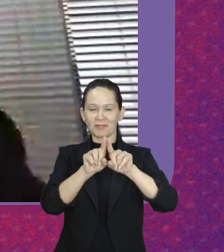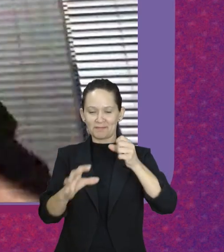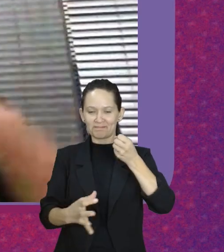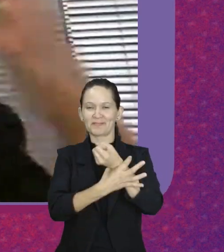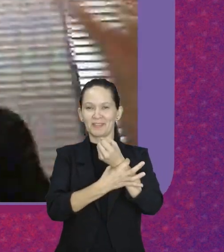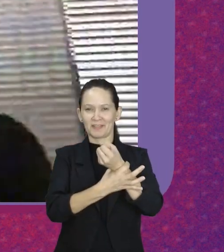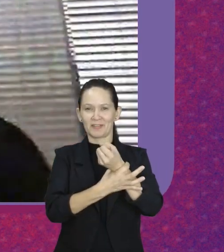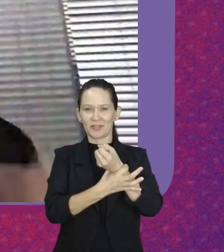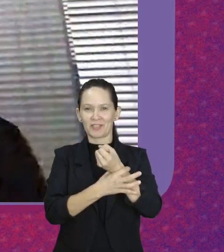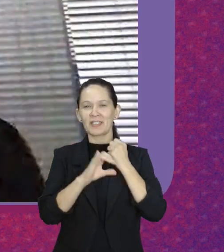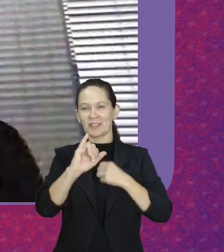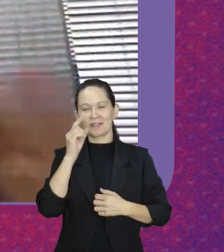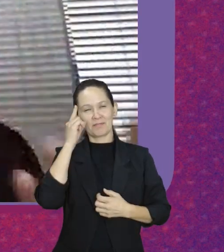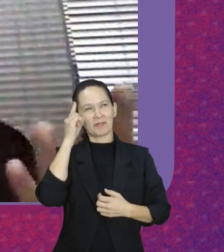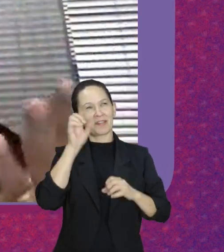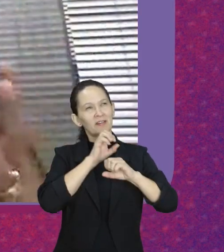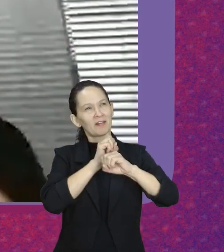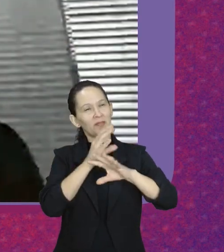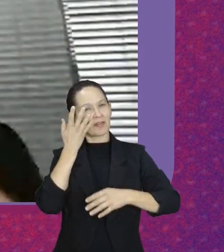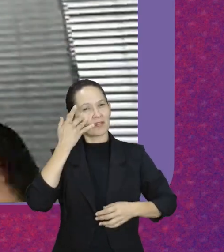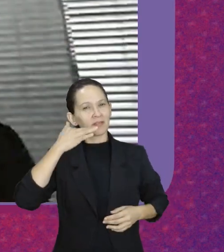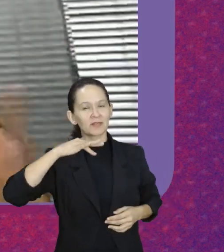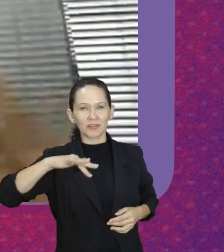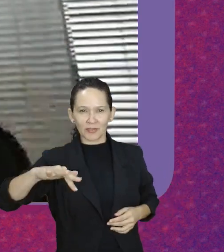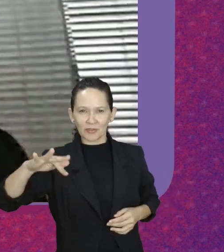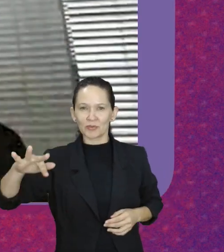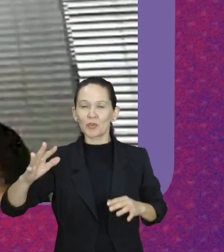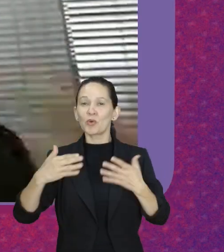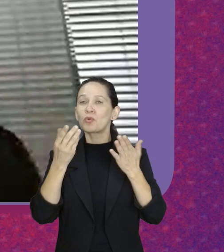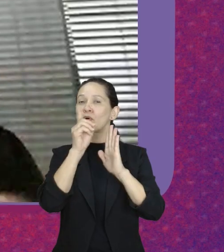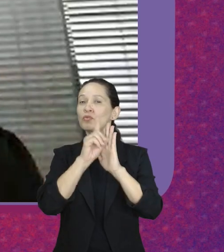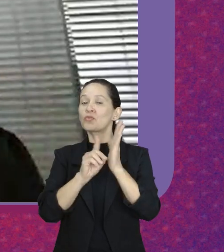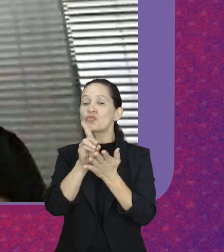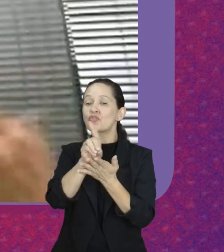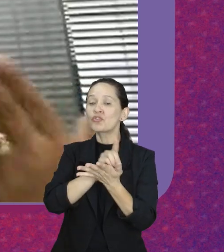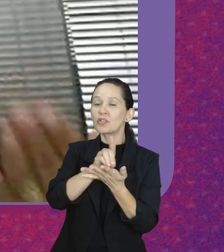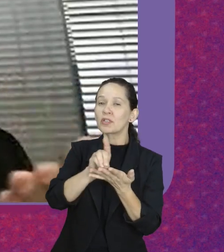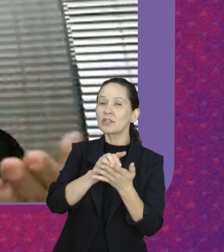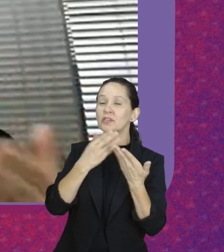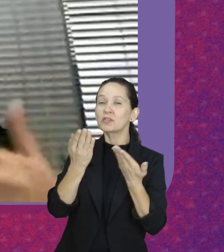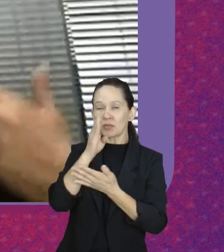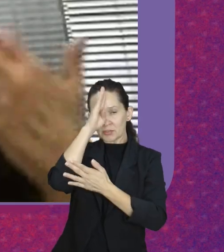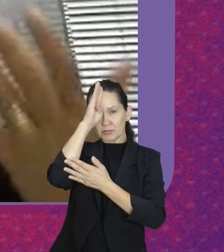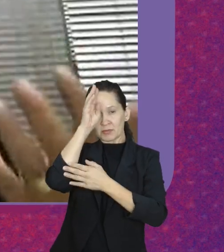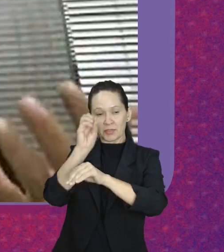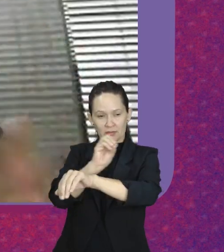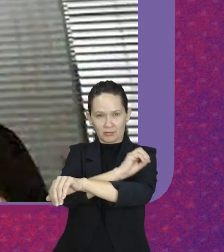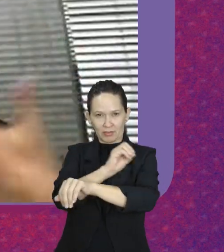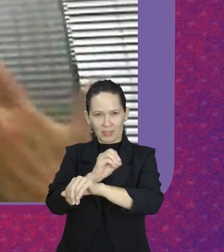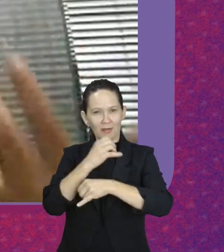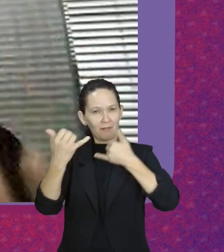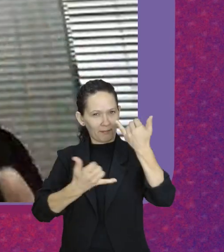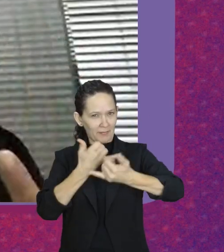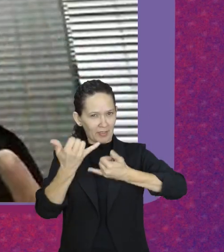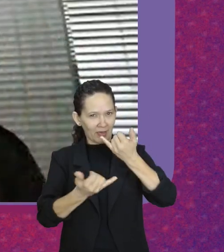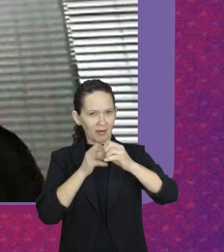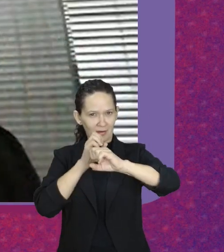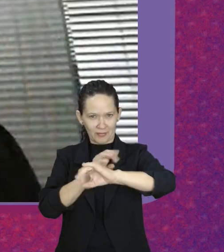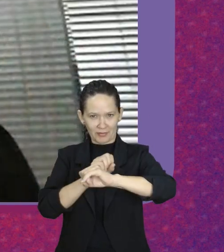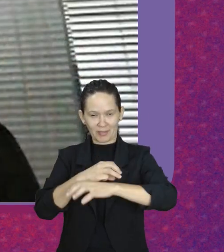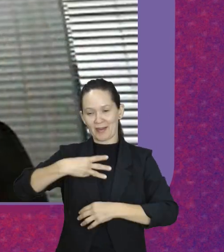porque se a gente pensar na educação infantil, né, quais são as diretrizes, quais são as premissas, o cuidar, o brincar e o